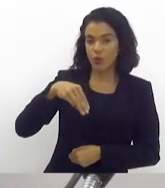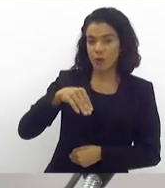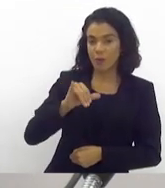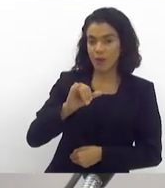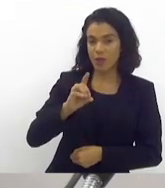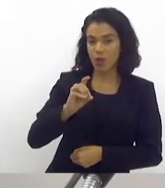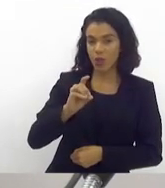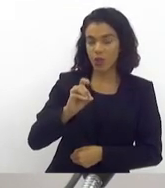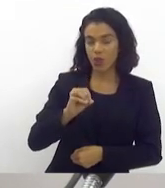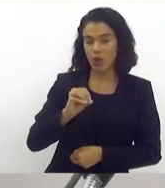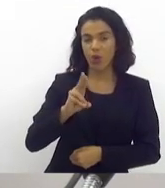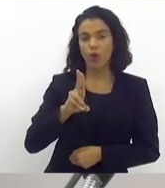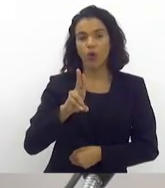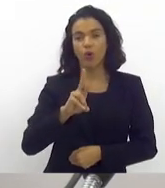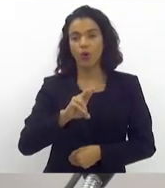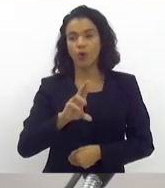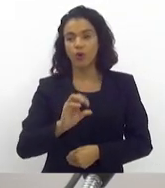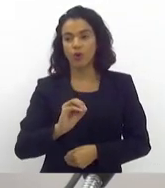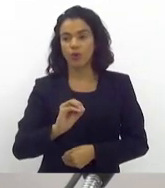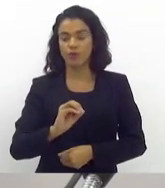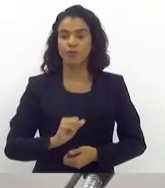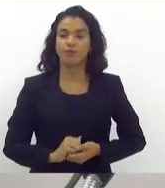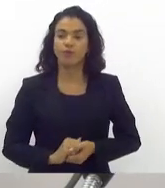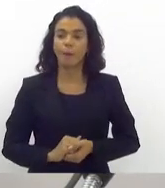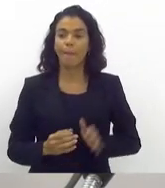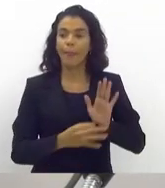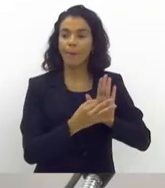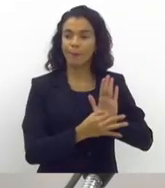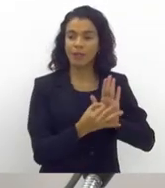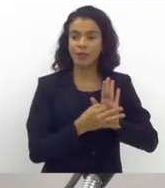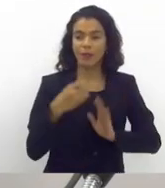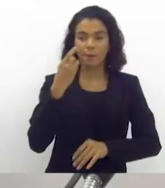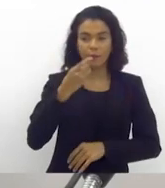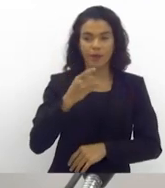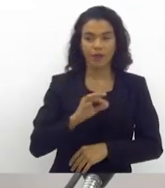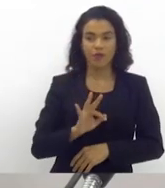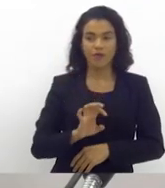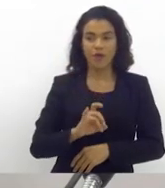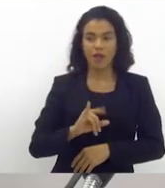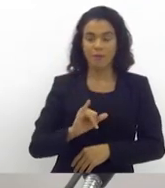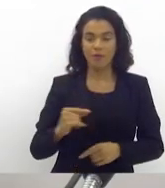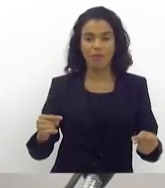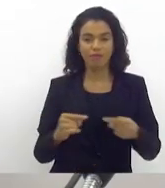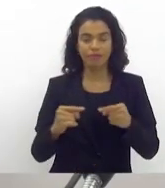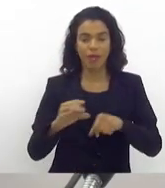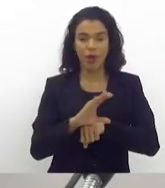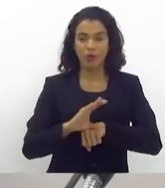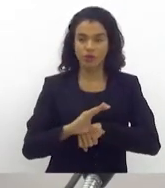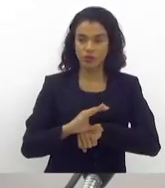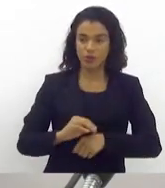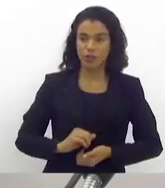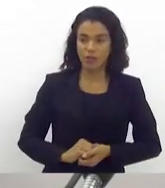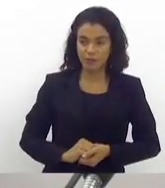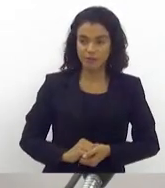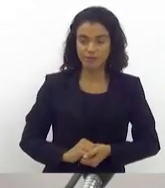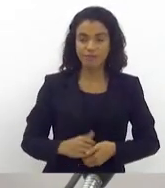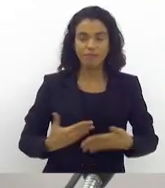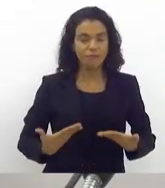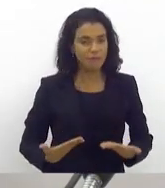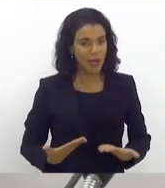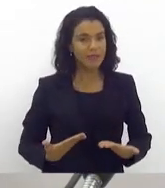Janeiro. É, o parecer do deputado Filipinho Raves é pela constitucionalidade. Agora, aqui...